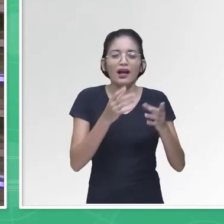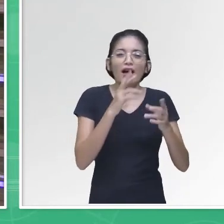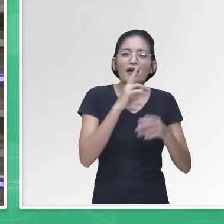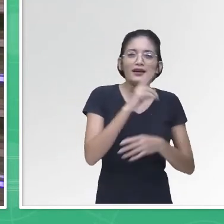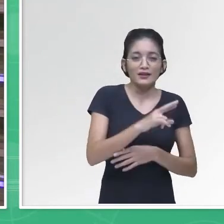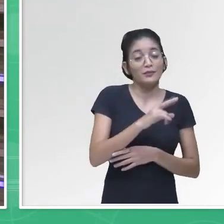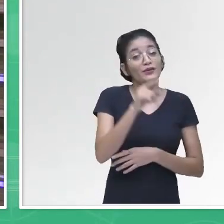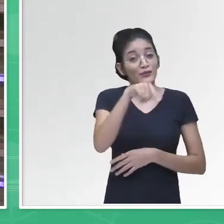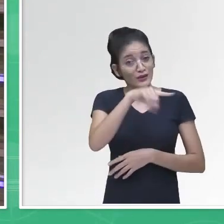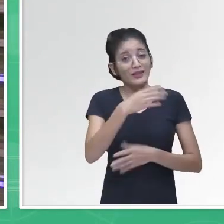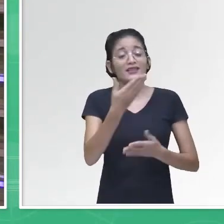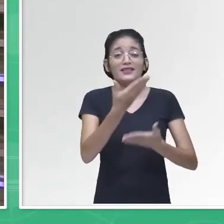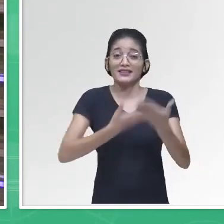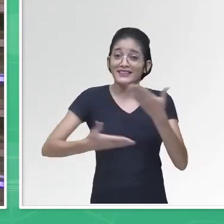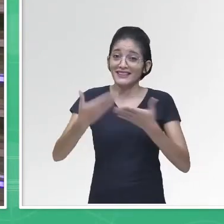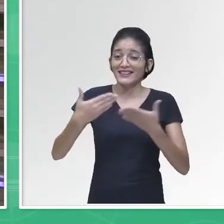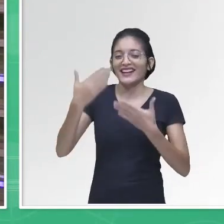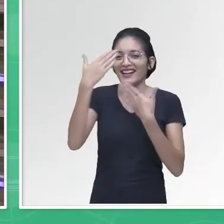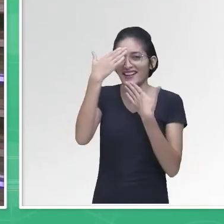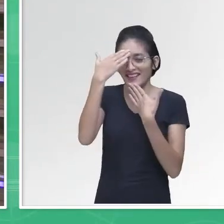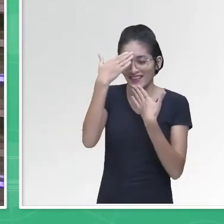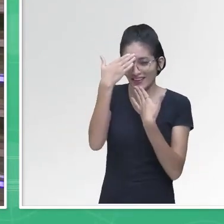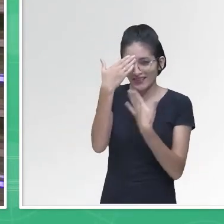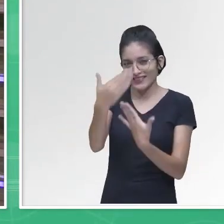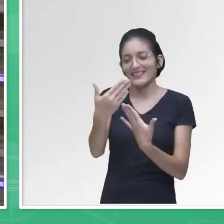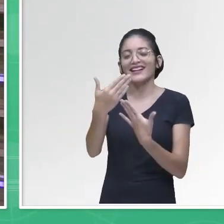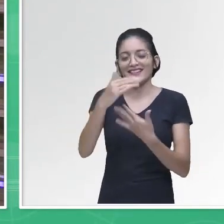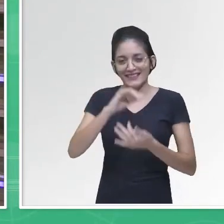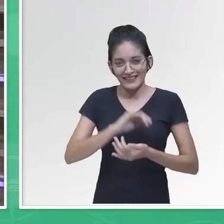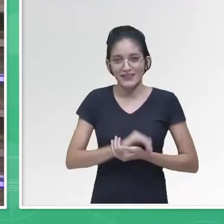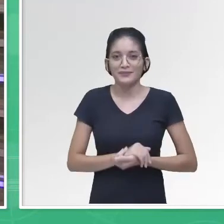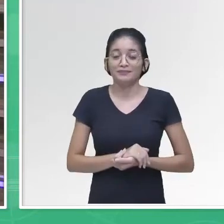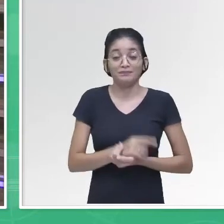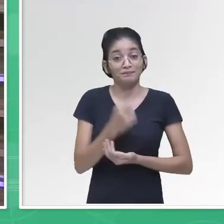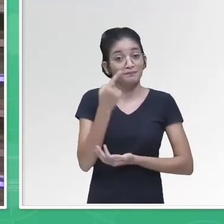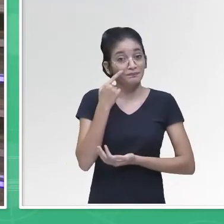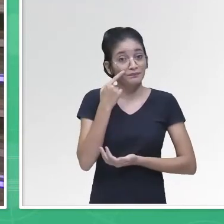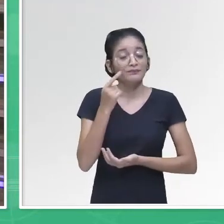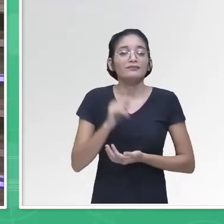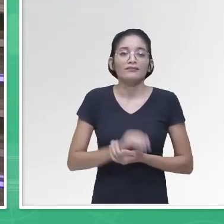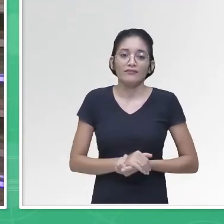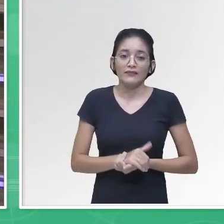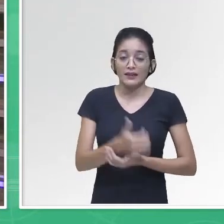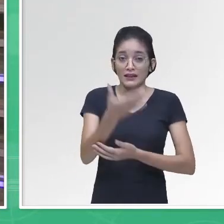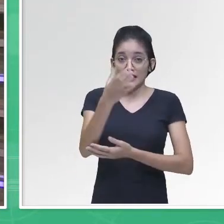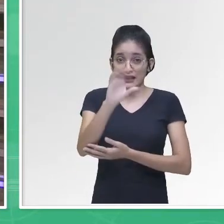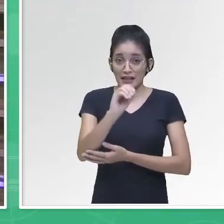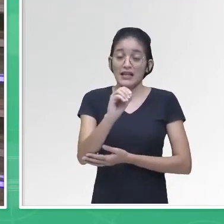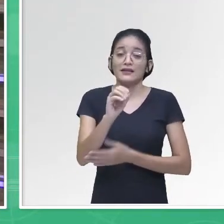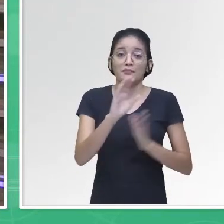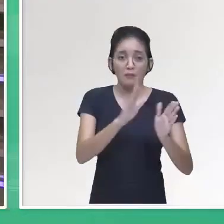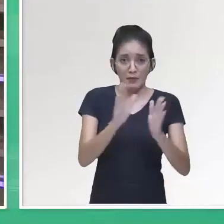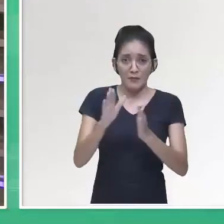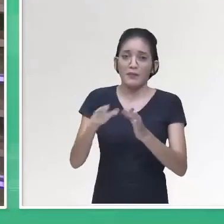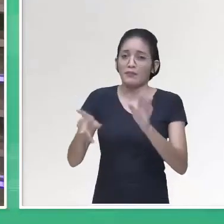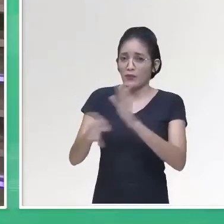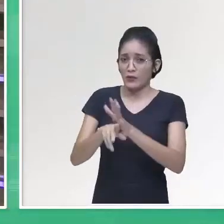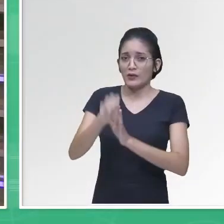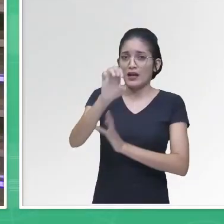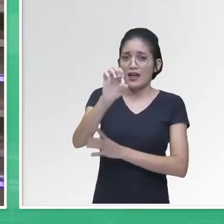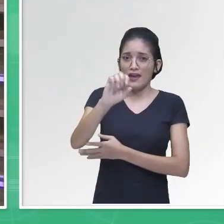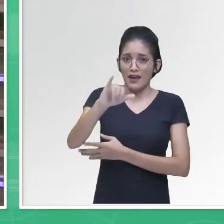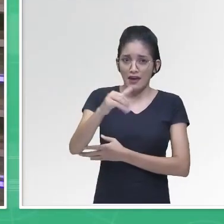estão participando, obrigada aí pela participação de vocês. E ó, nós estamos na 10ª etapa, tá? Da